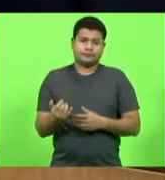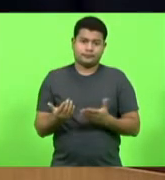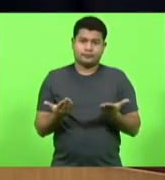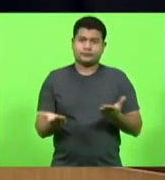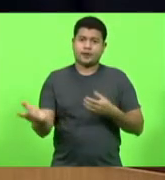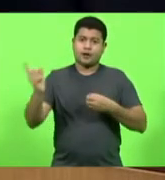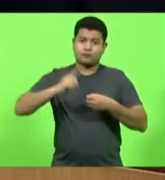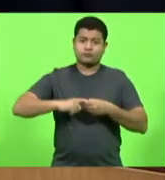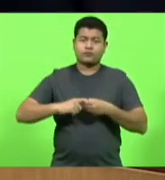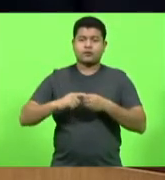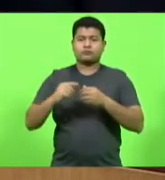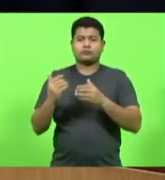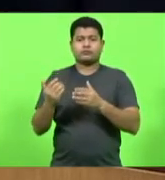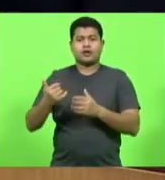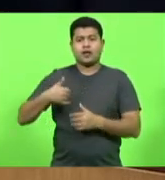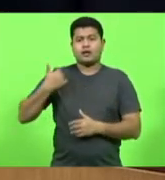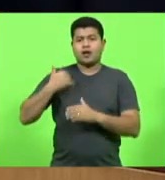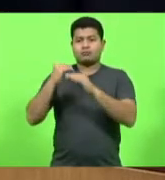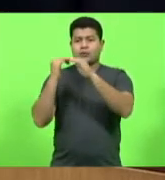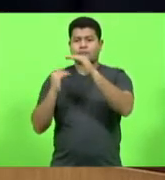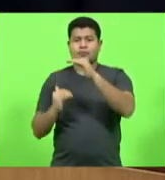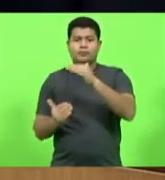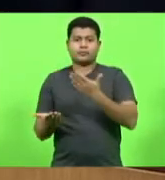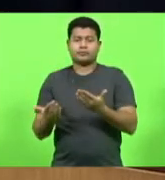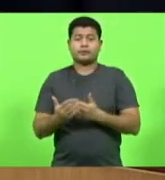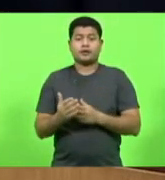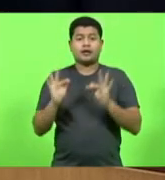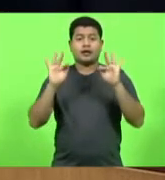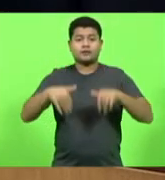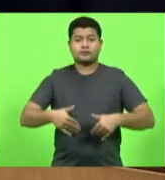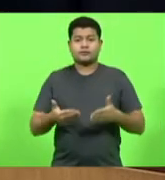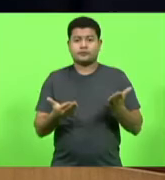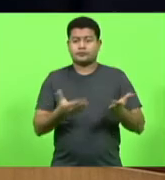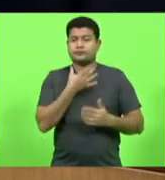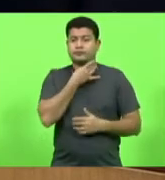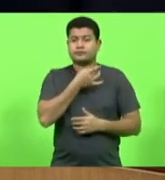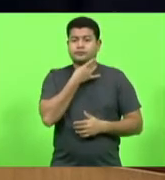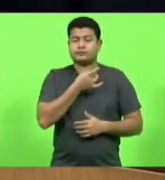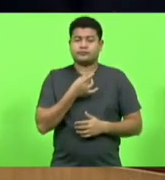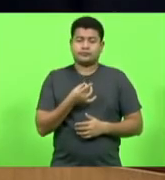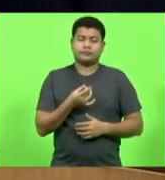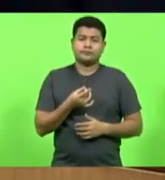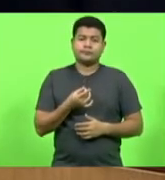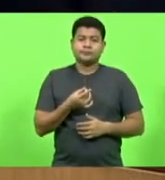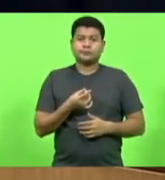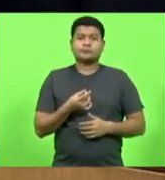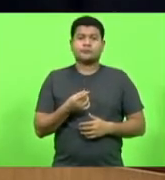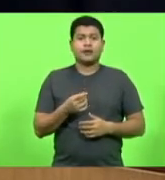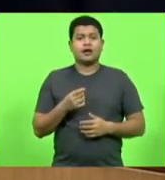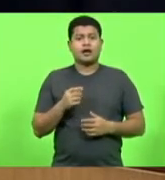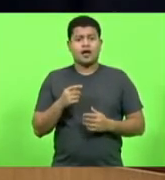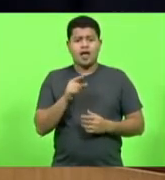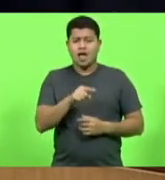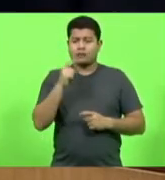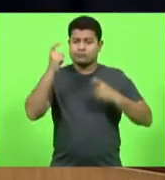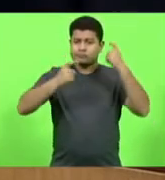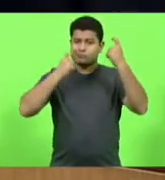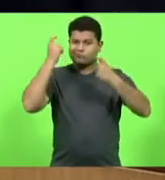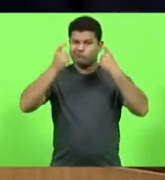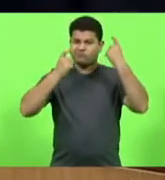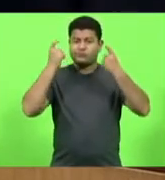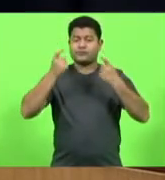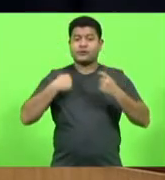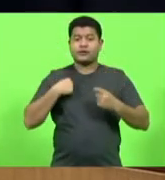retomado. E, para finalizar, deputado Cobalcini, Vossa Excelência, que tem estado preocupado com isso, eu sei, apenas quero